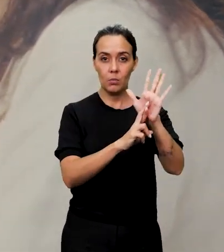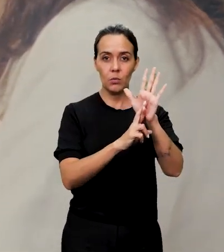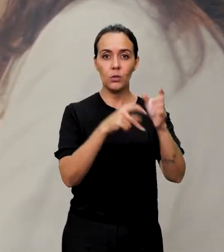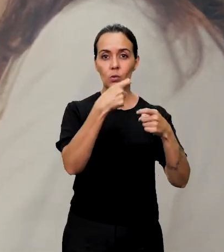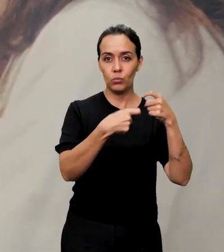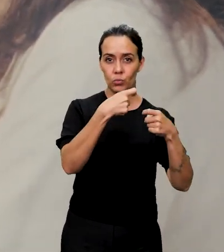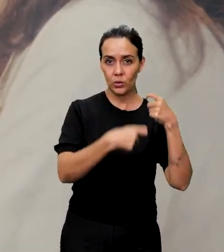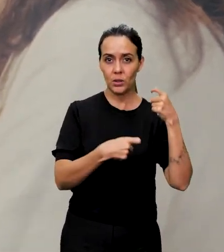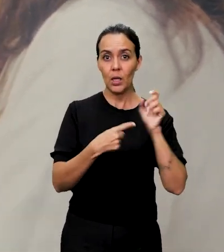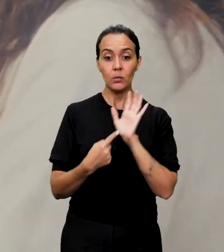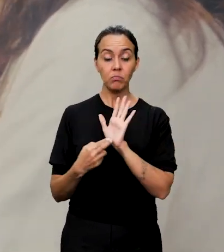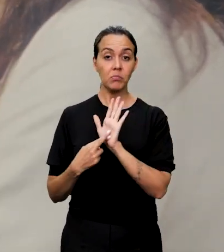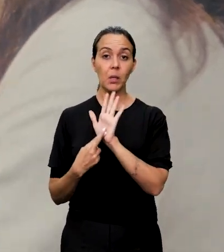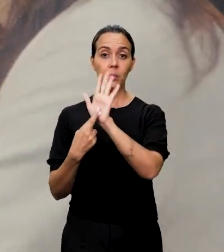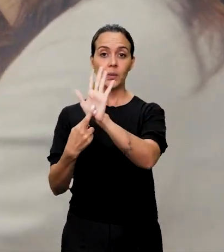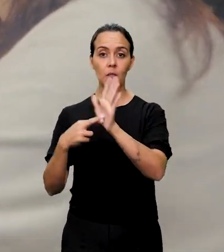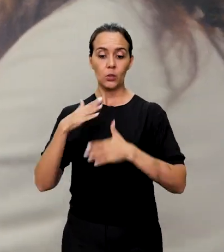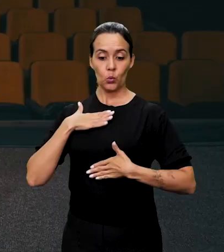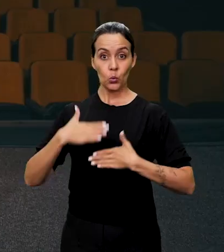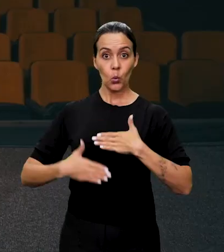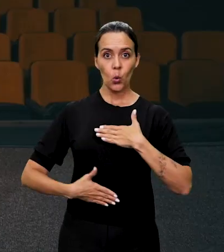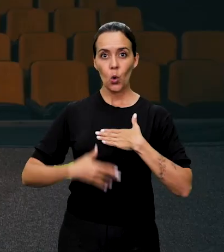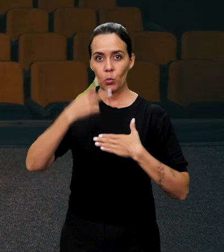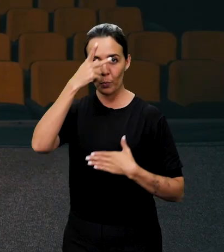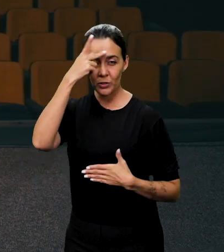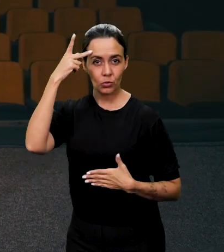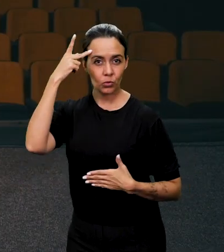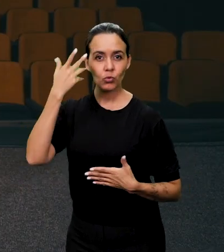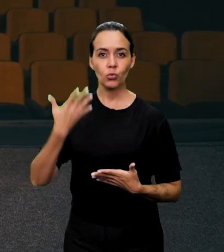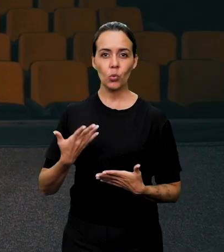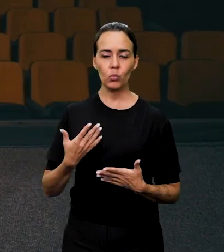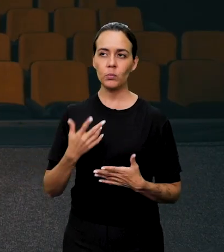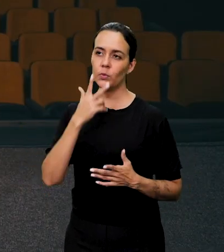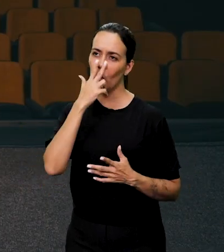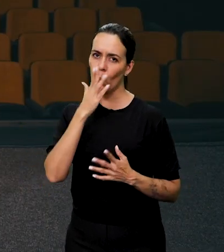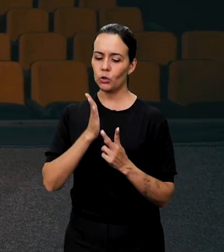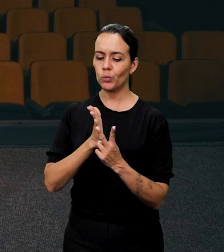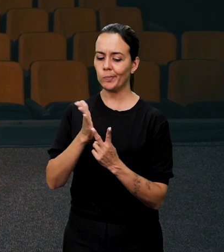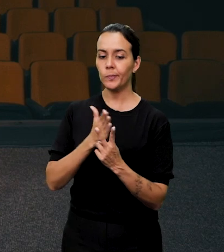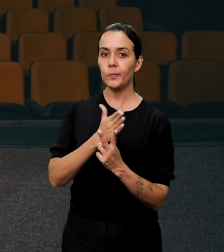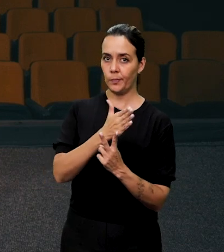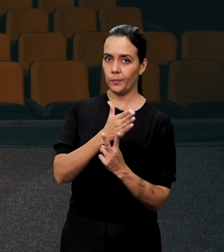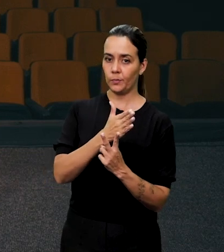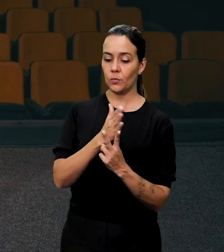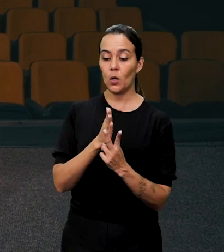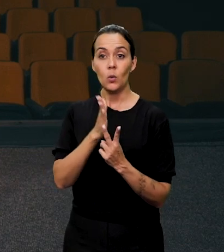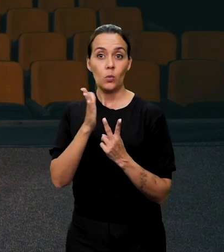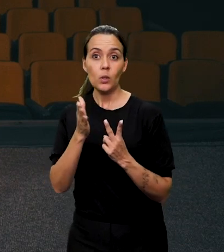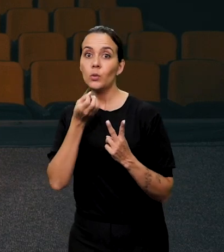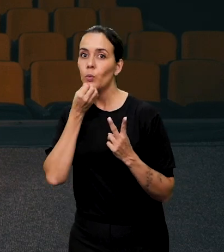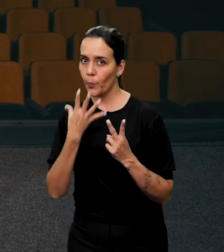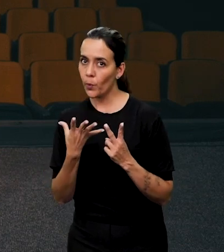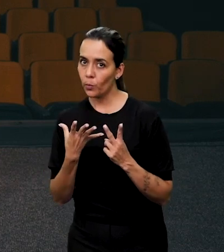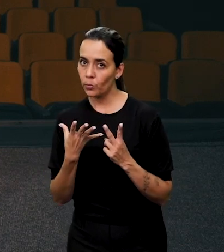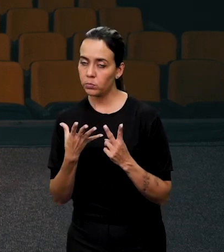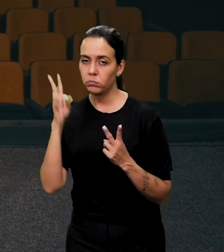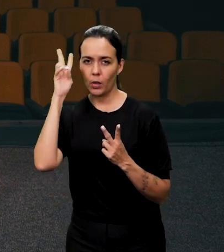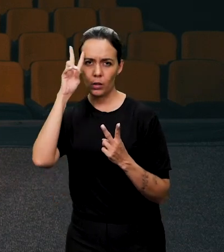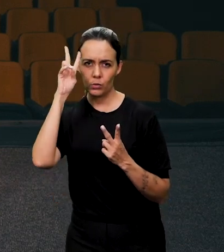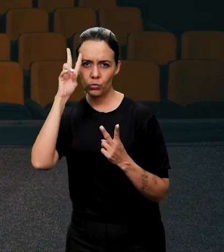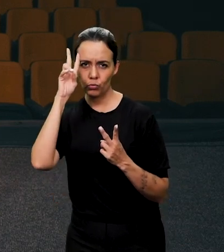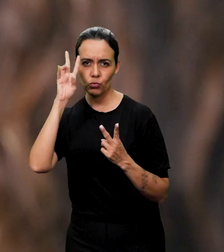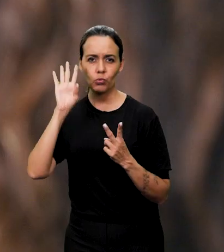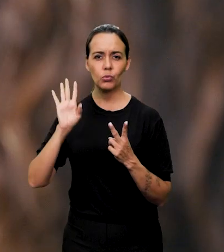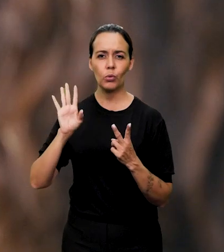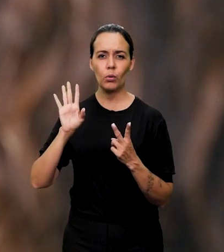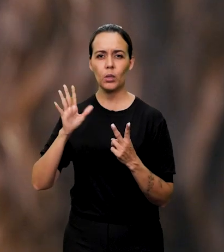do sexo, exposição dos corpos e tal. Na mesa, 2 Eu xícaras acho de que, café. por um lado, é bacana elucidar que essa